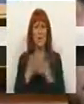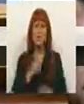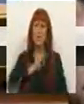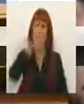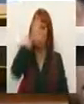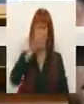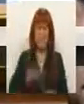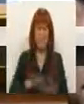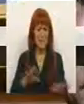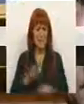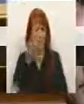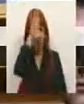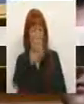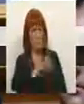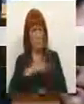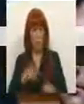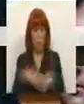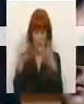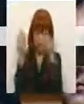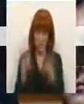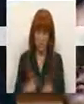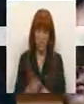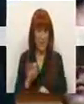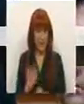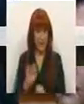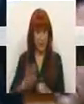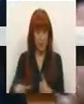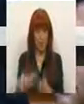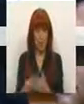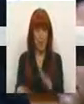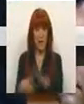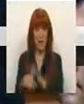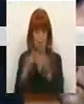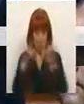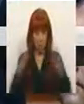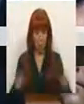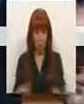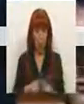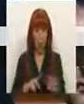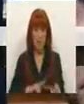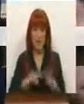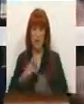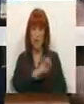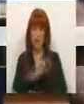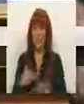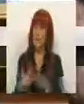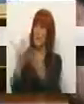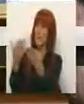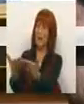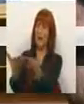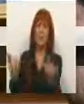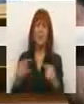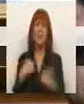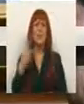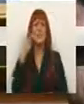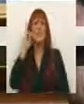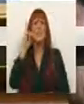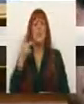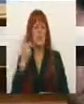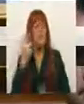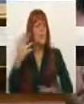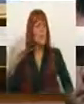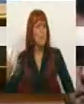Sr. Ministro, enquanto o Governo elaborava a sua proposta de lei-quadro de transferência de competências, o que é que nós assistimos? O que